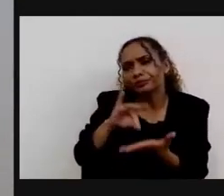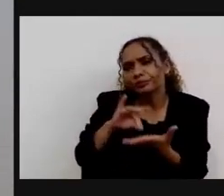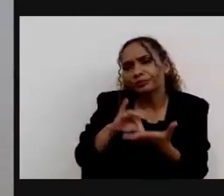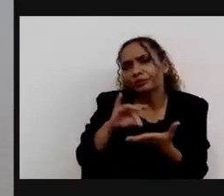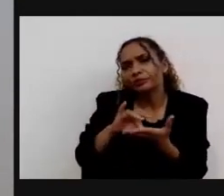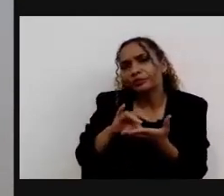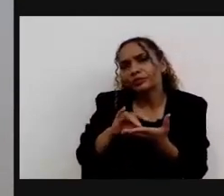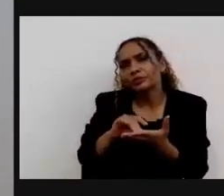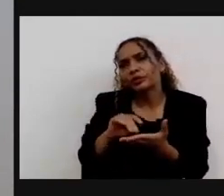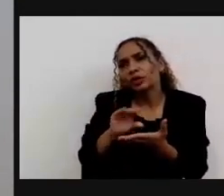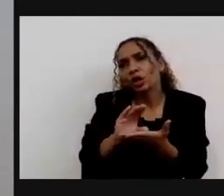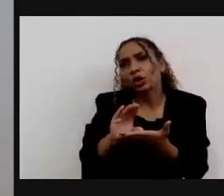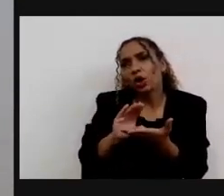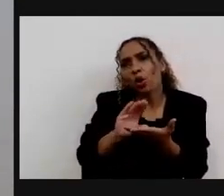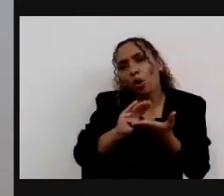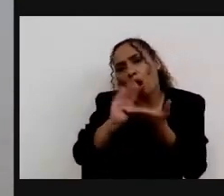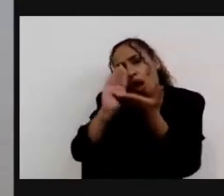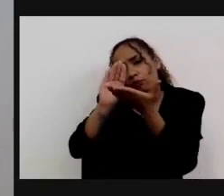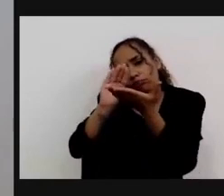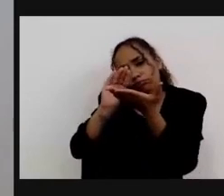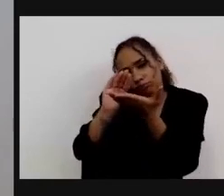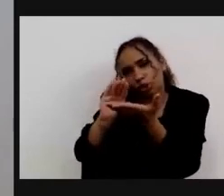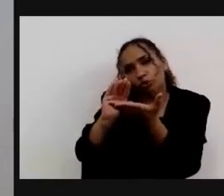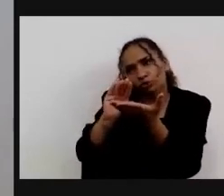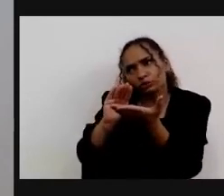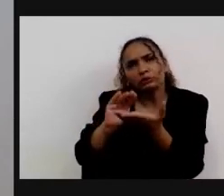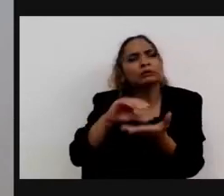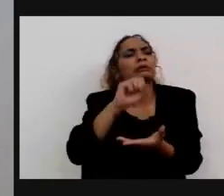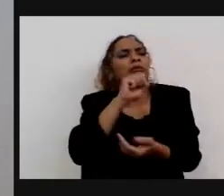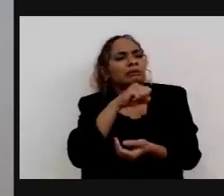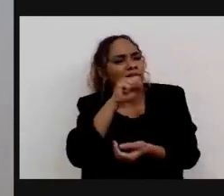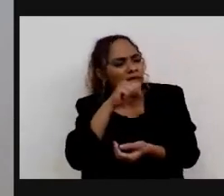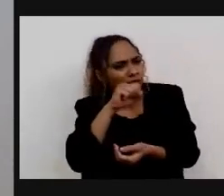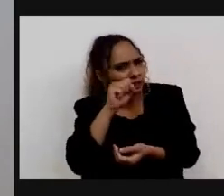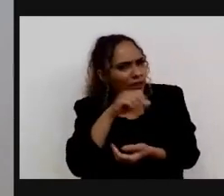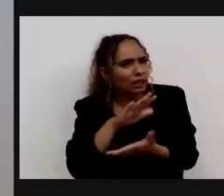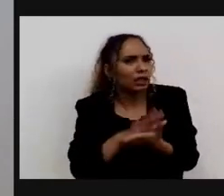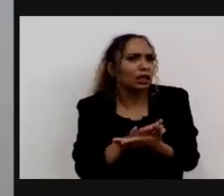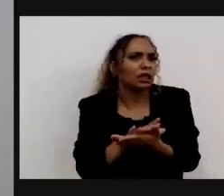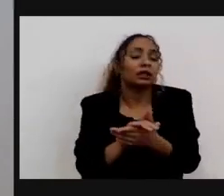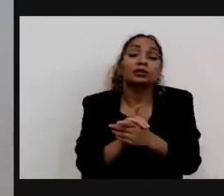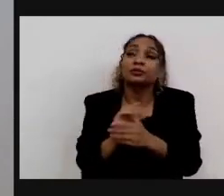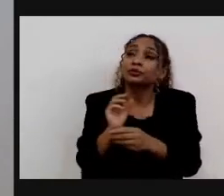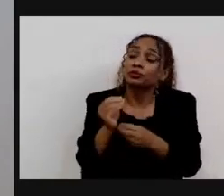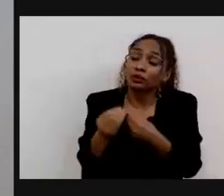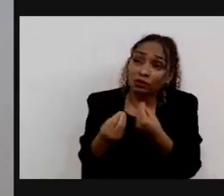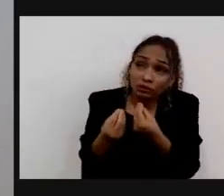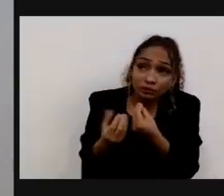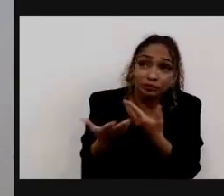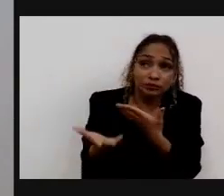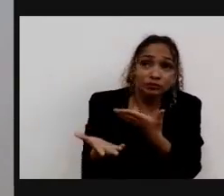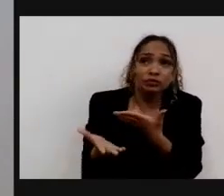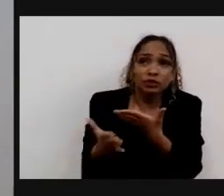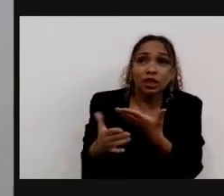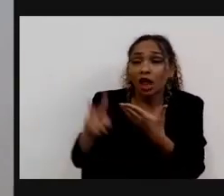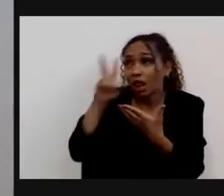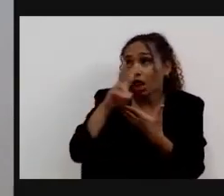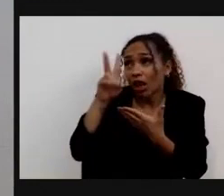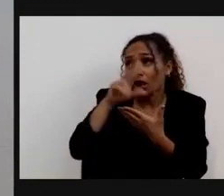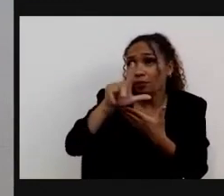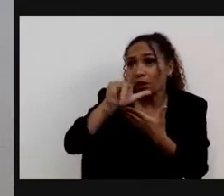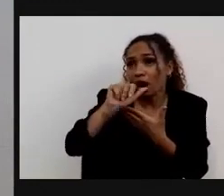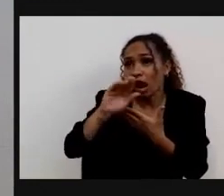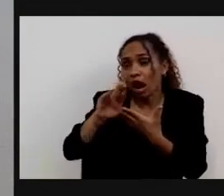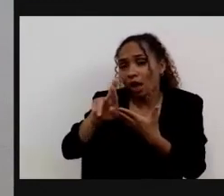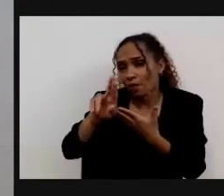economizar muito recurso público né com certeza com aquela com a por exemplo eu lembro eu não lave